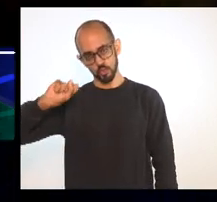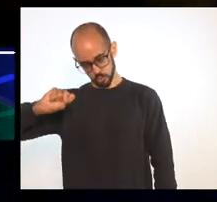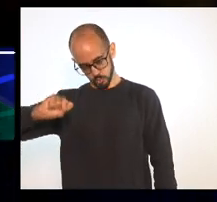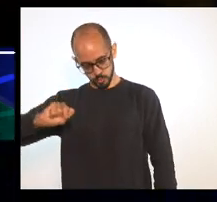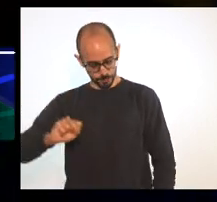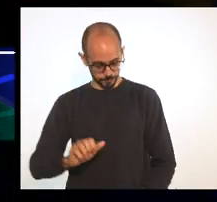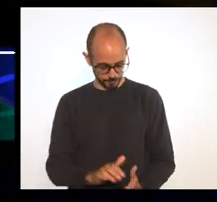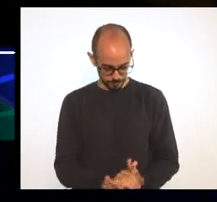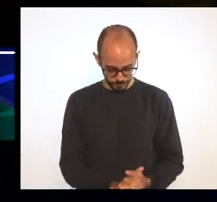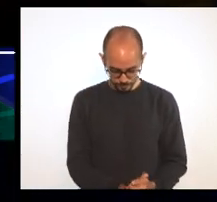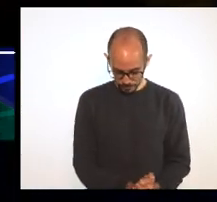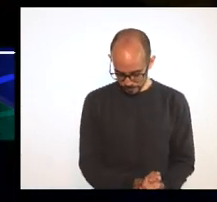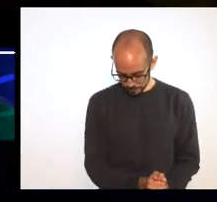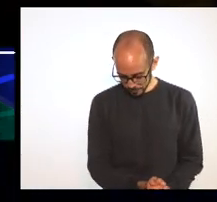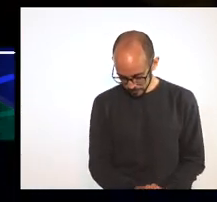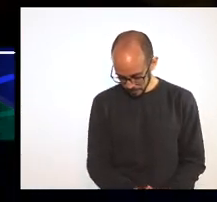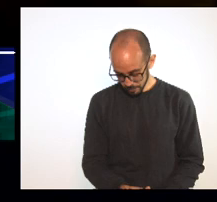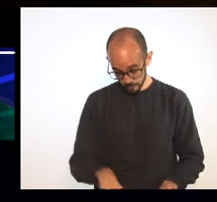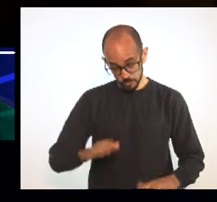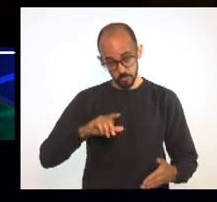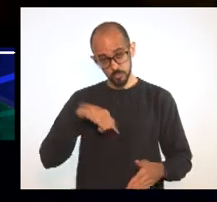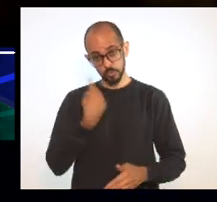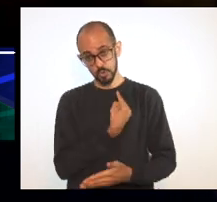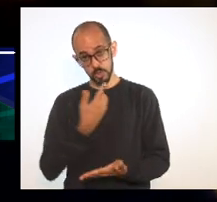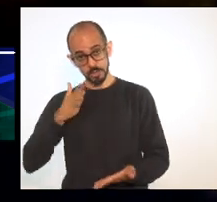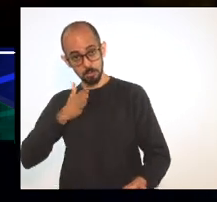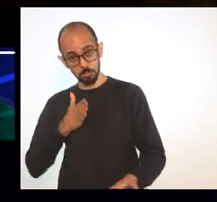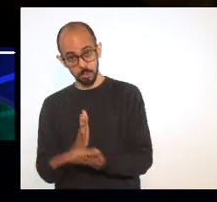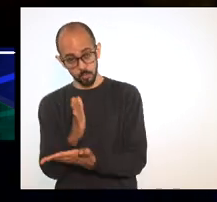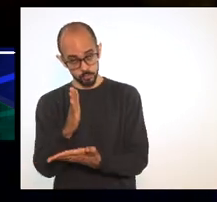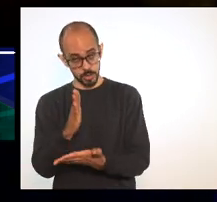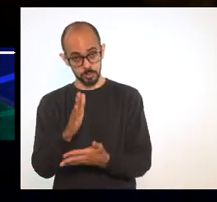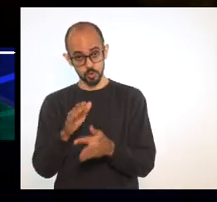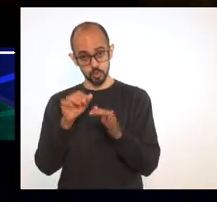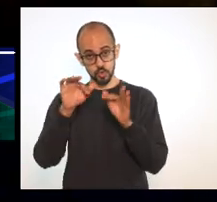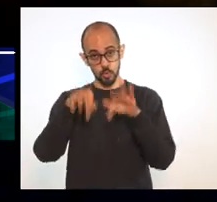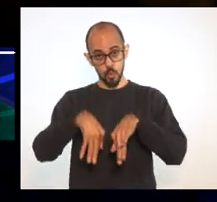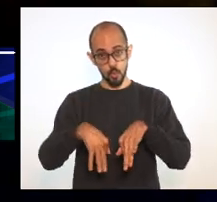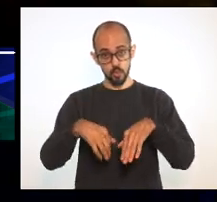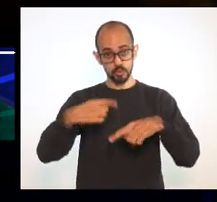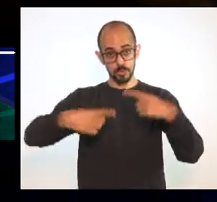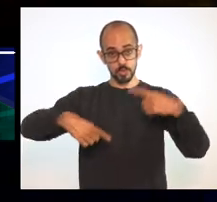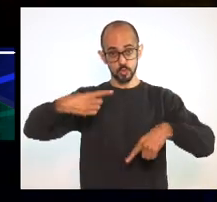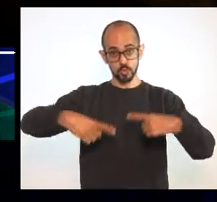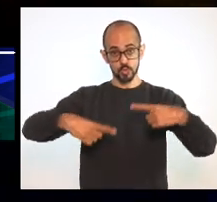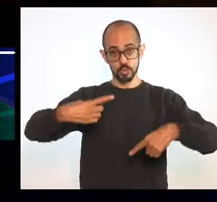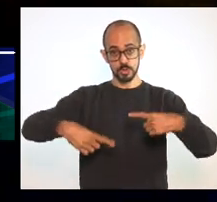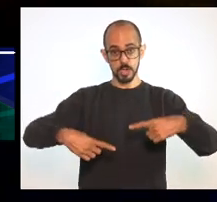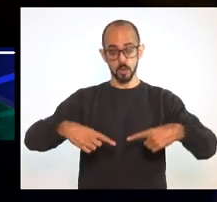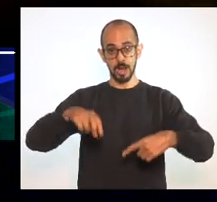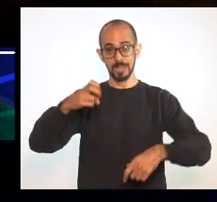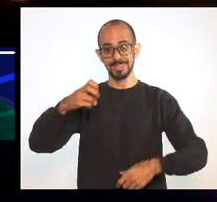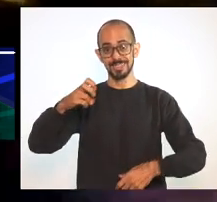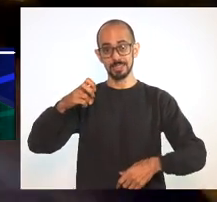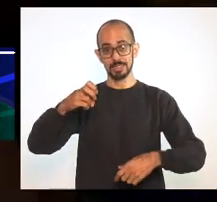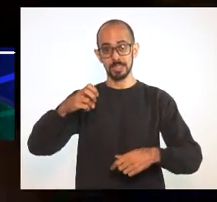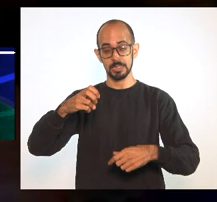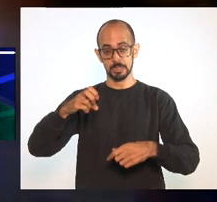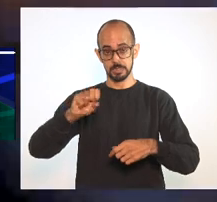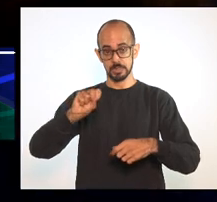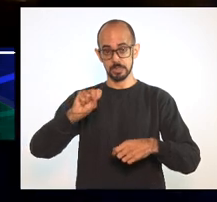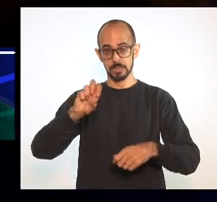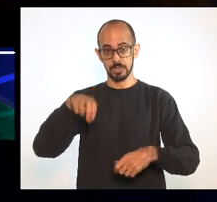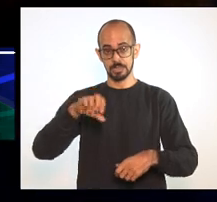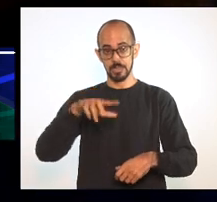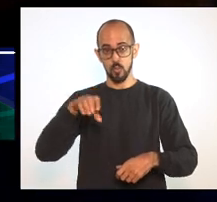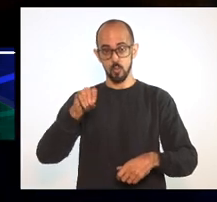2018. 4276. Nós aprovamos em última discussão, agora na quinta sessão.